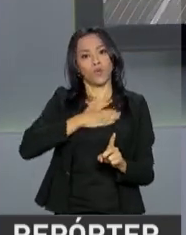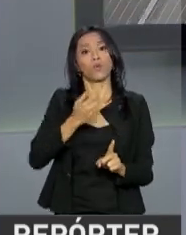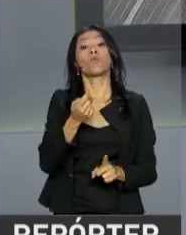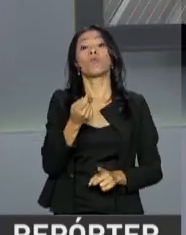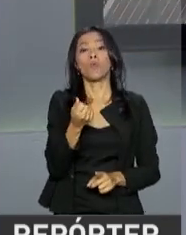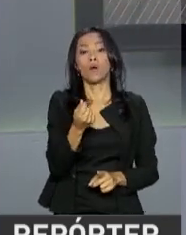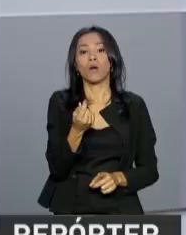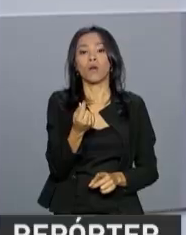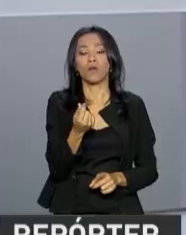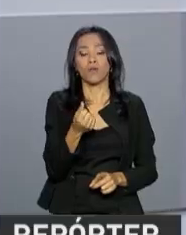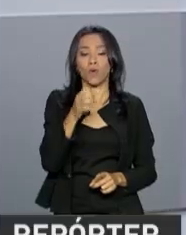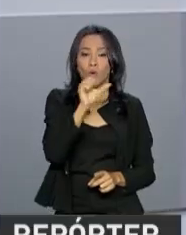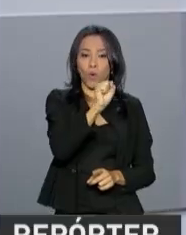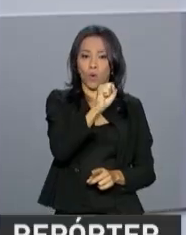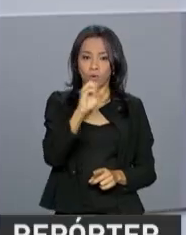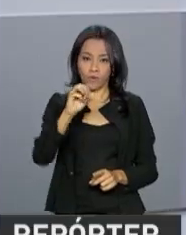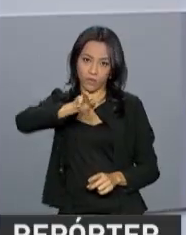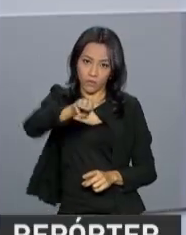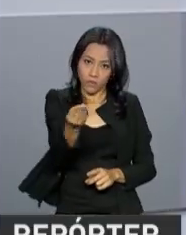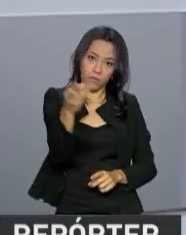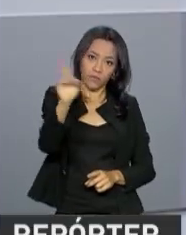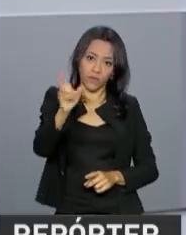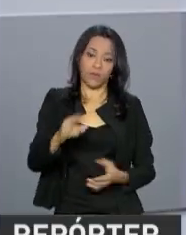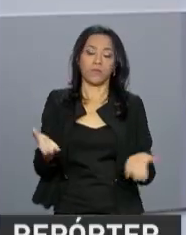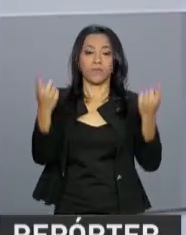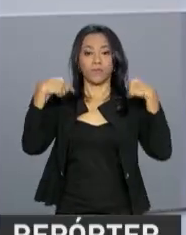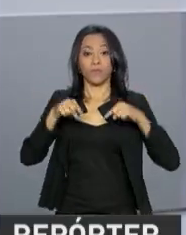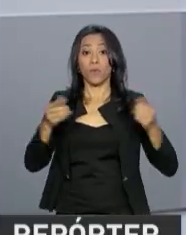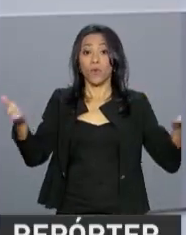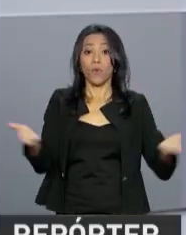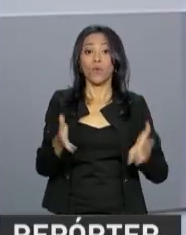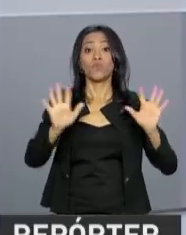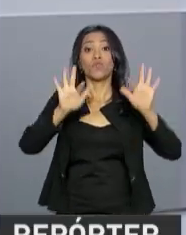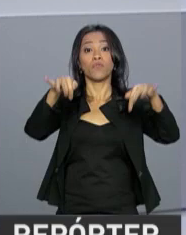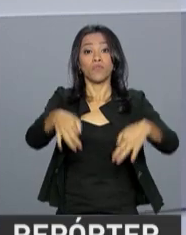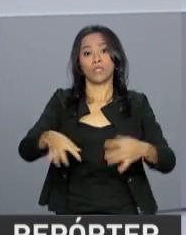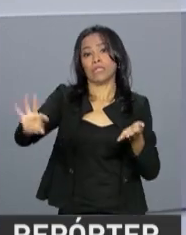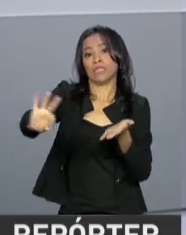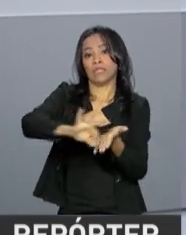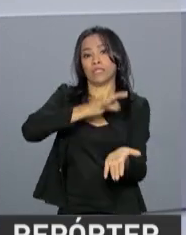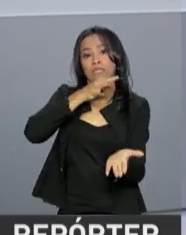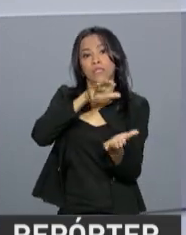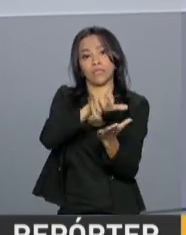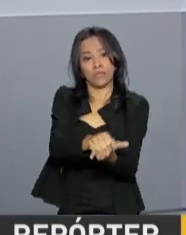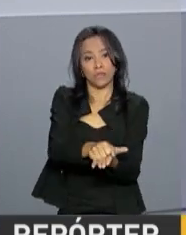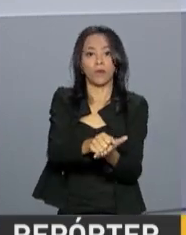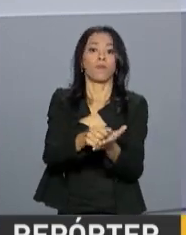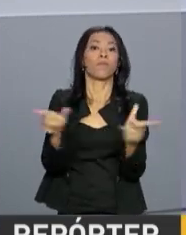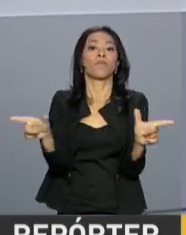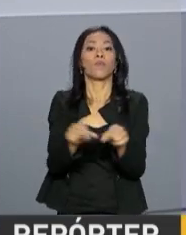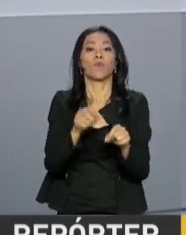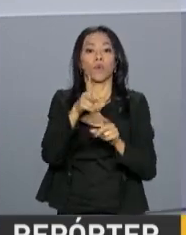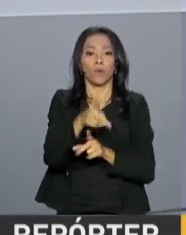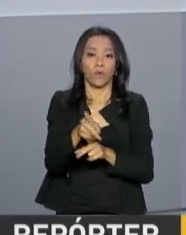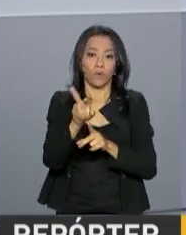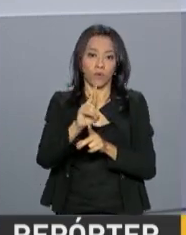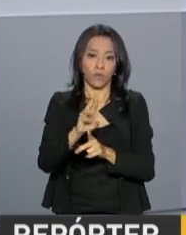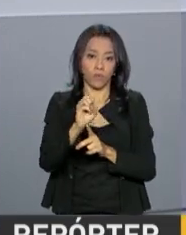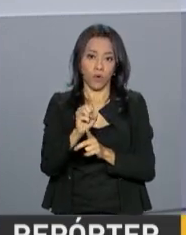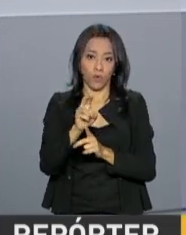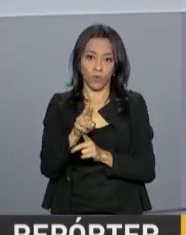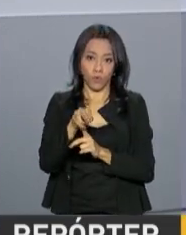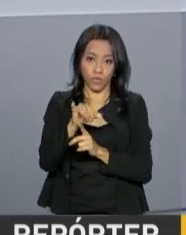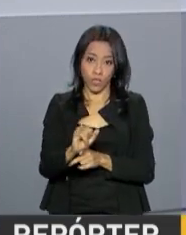de reais terminam hoje as inscrições para o programa universidade para todos são 174 mil vagas